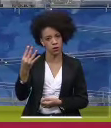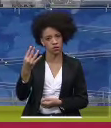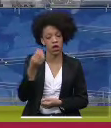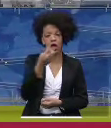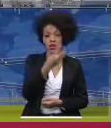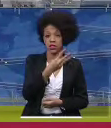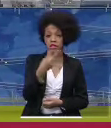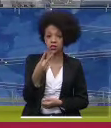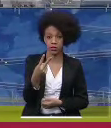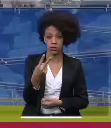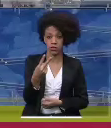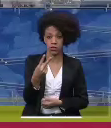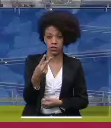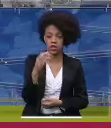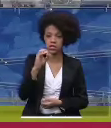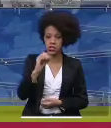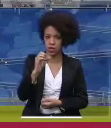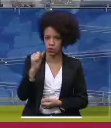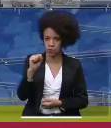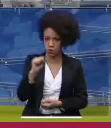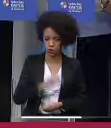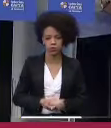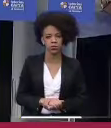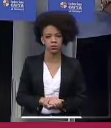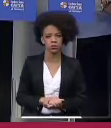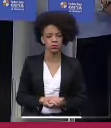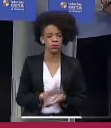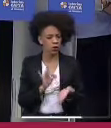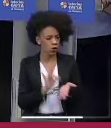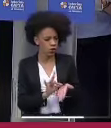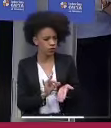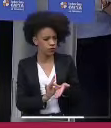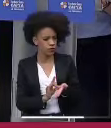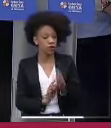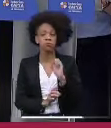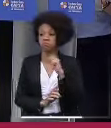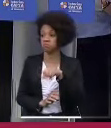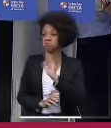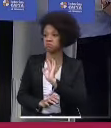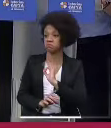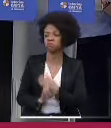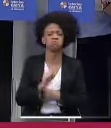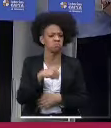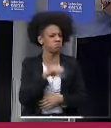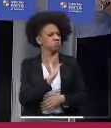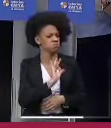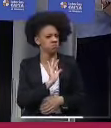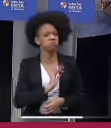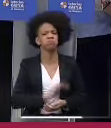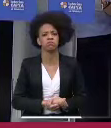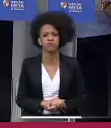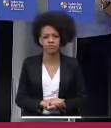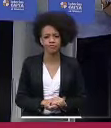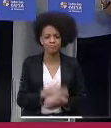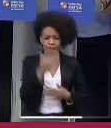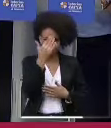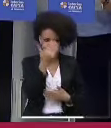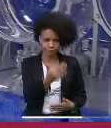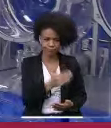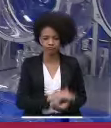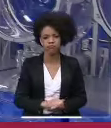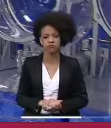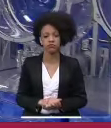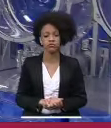44, 32 e 08. Os auditores confirmam? Sim, confirmo. Sim, confirmo.